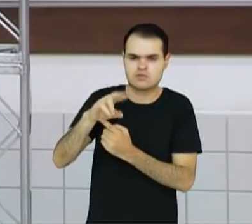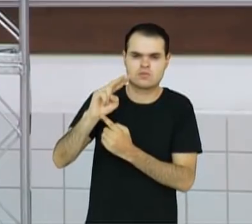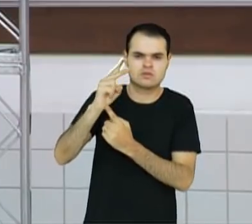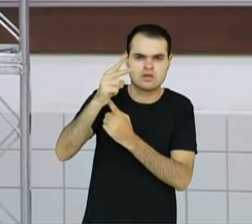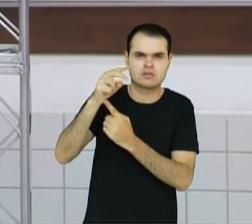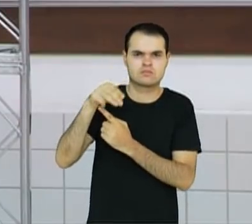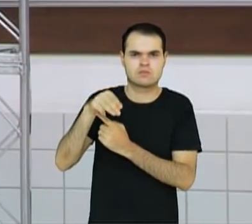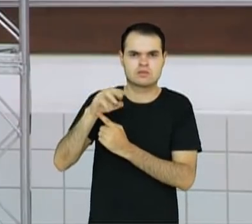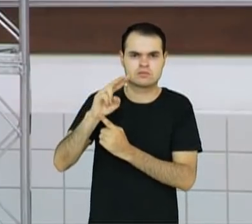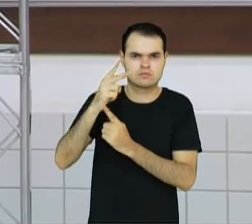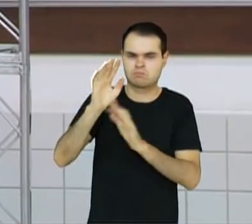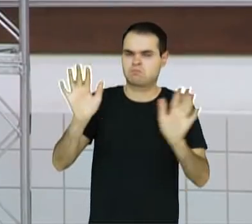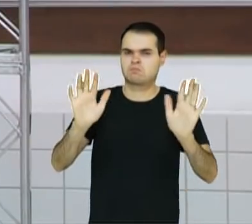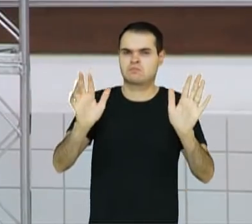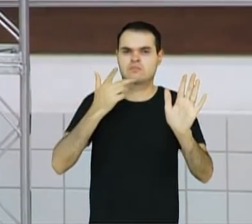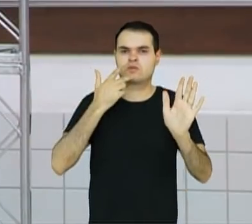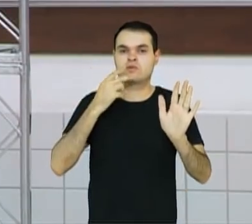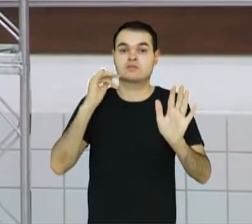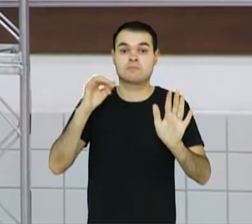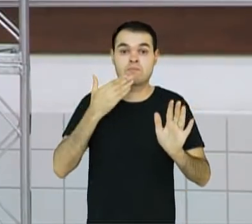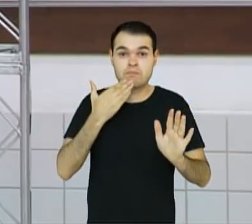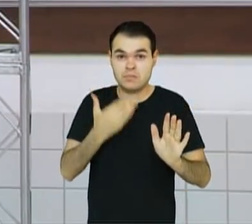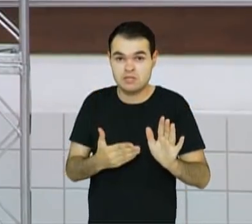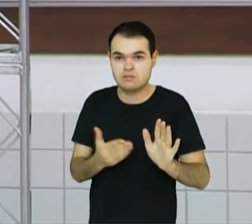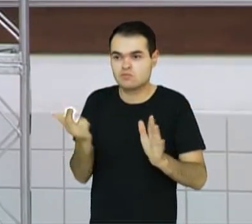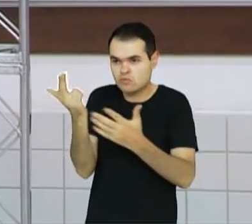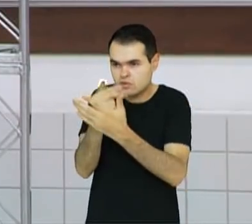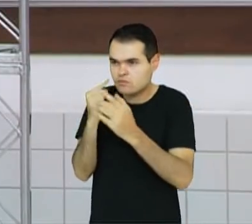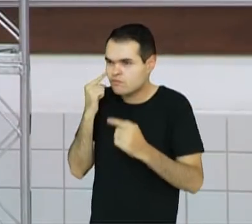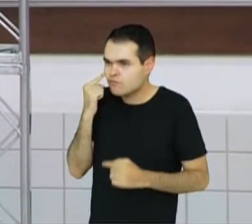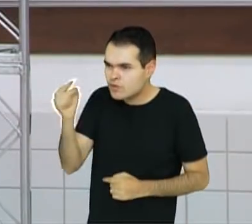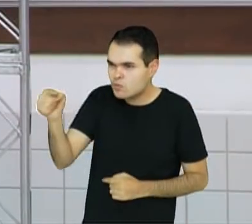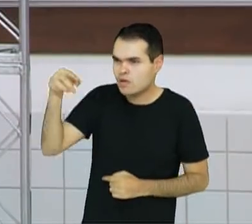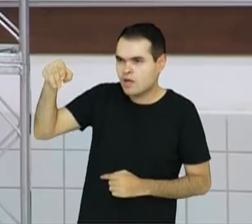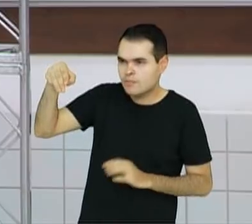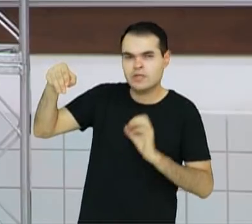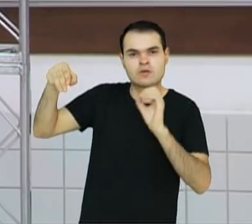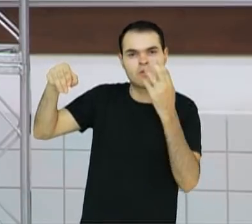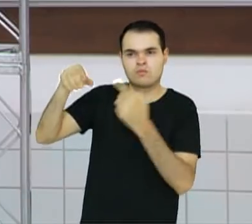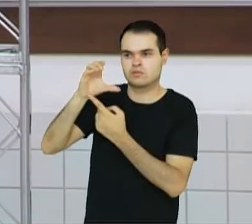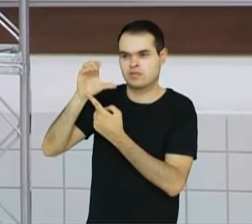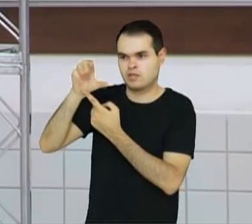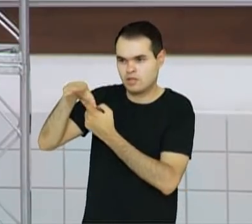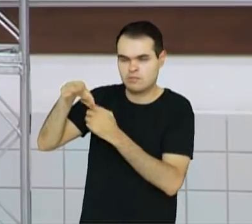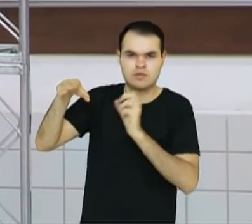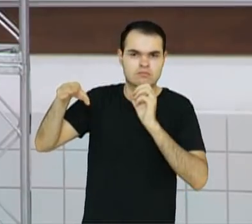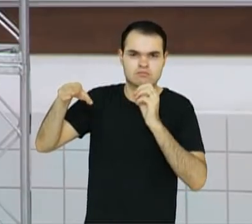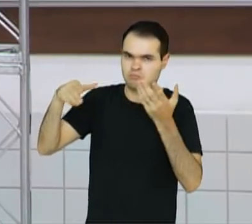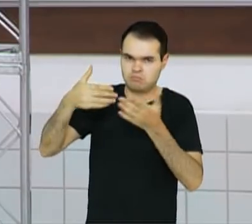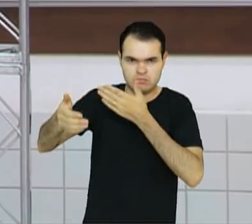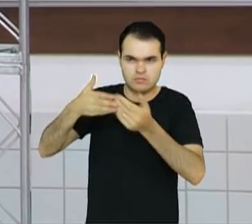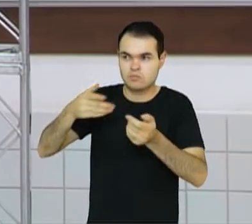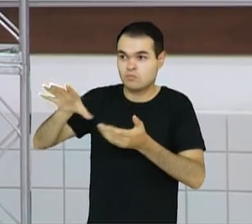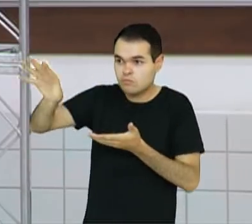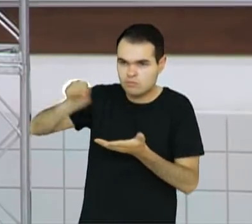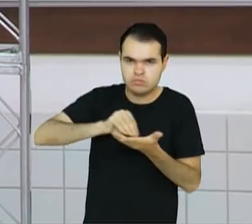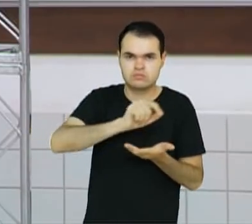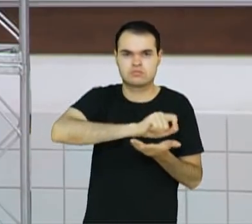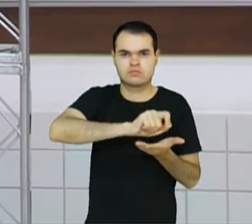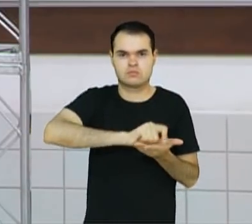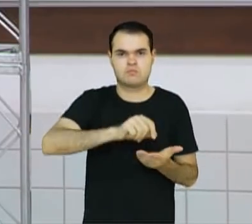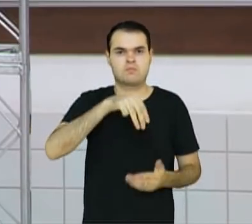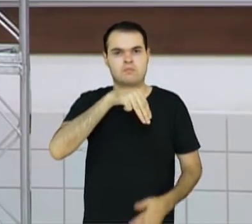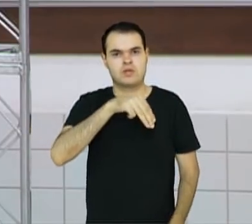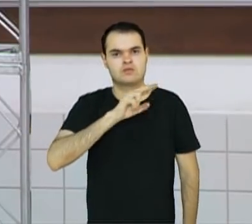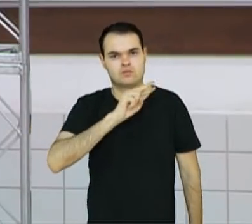metros quadrados. Mas se isso tivesse no desenho ou no enunciado, né, a medida em centímetros ou a medida em metros, eu teria que escrever metros